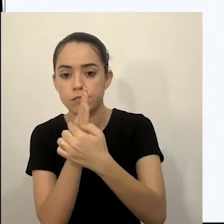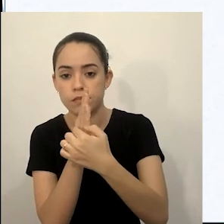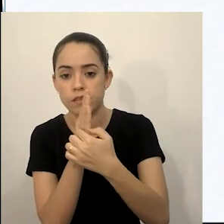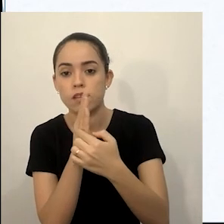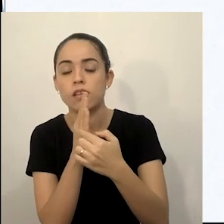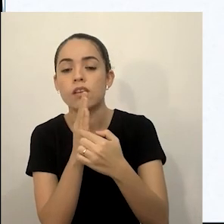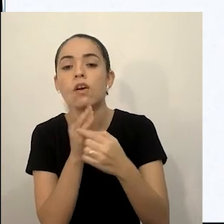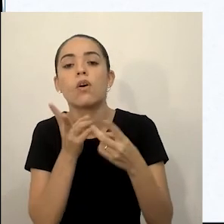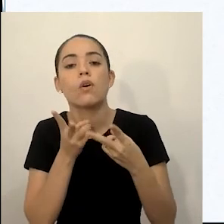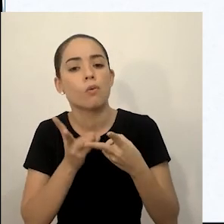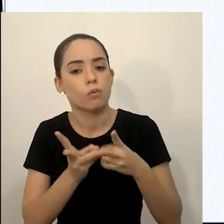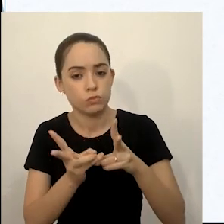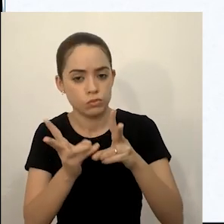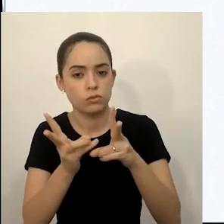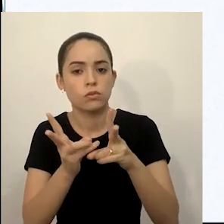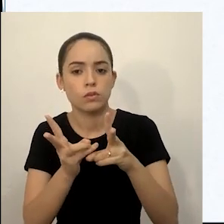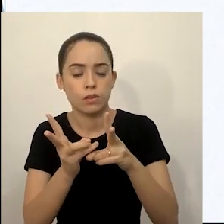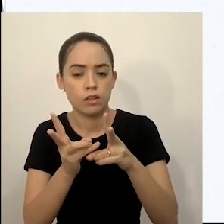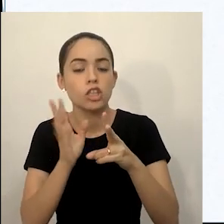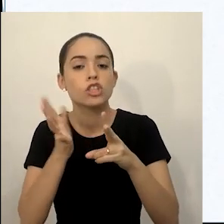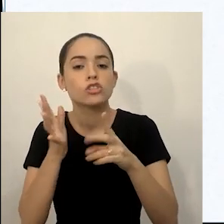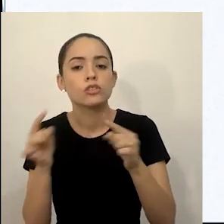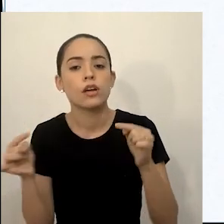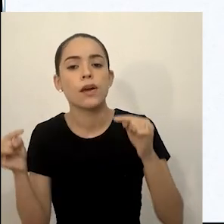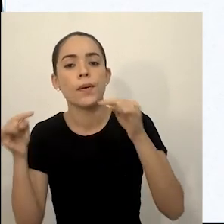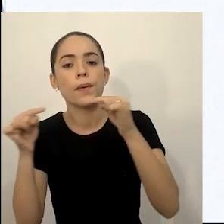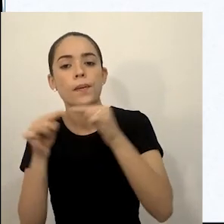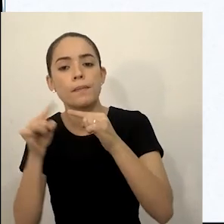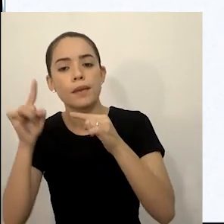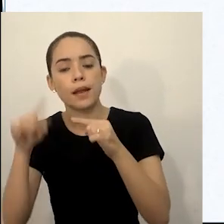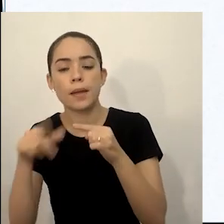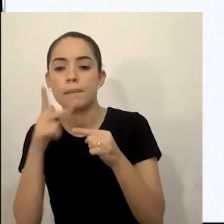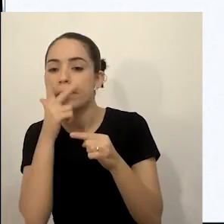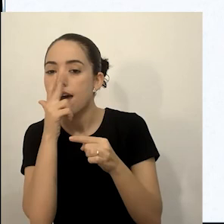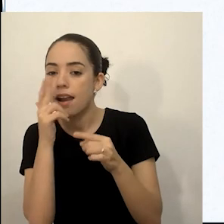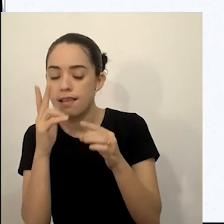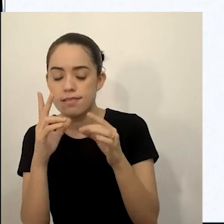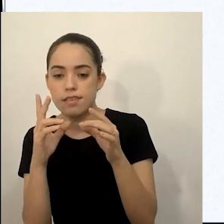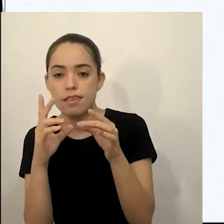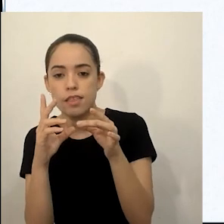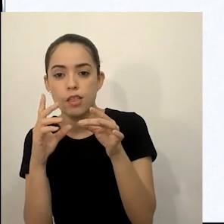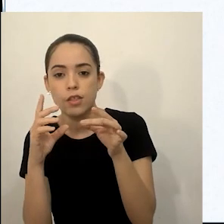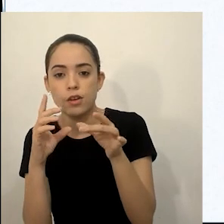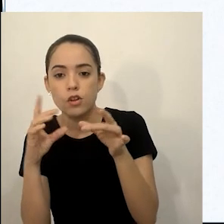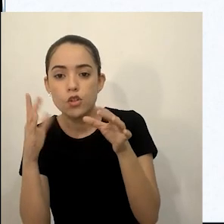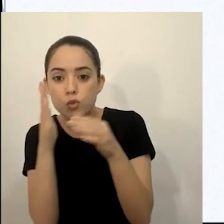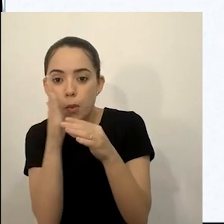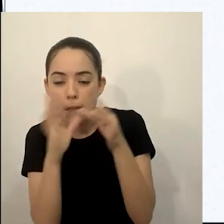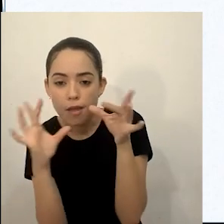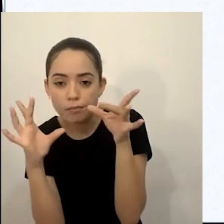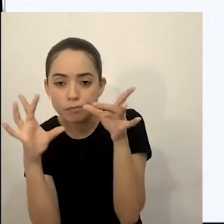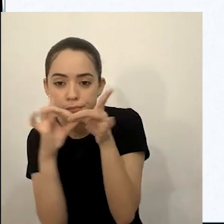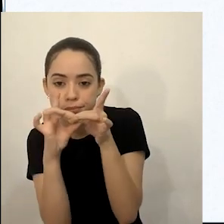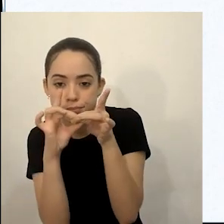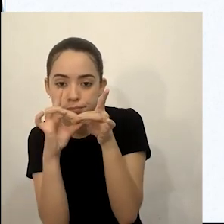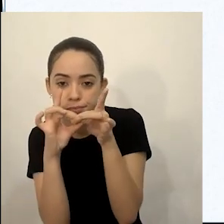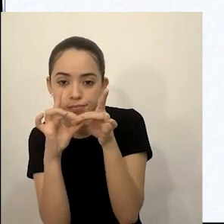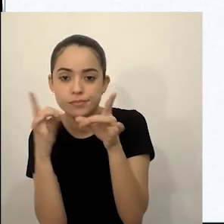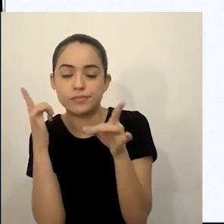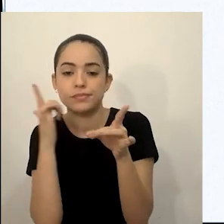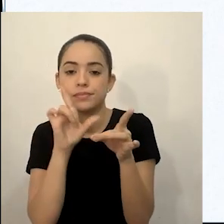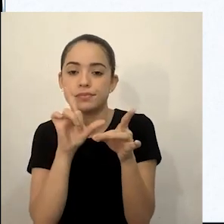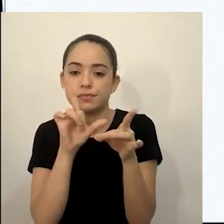continua-se para o axonema e compõe já a peça intermediária.